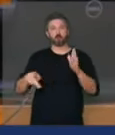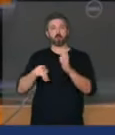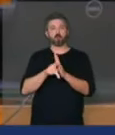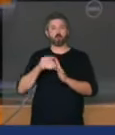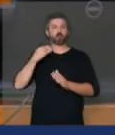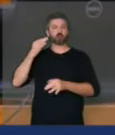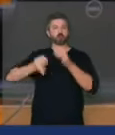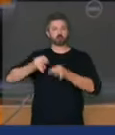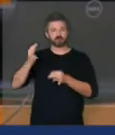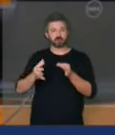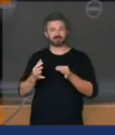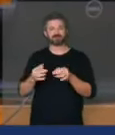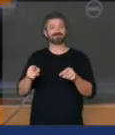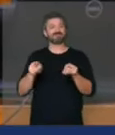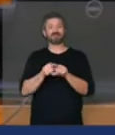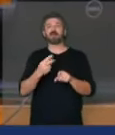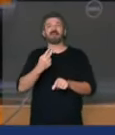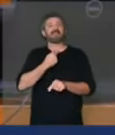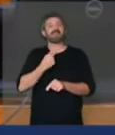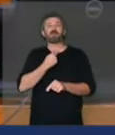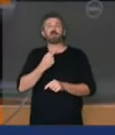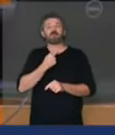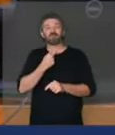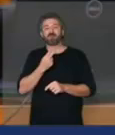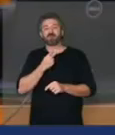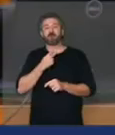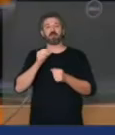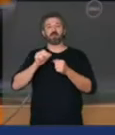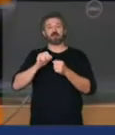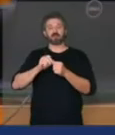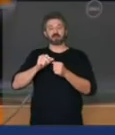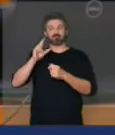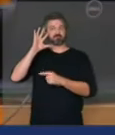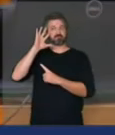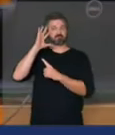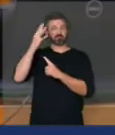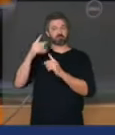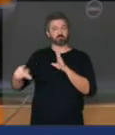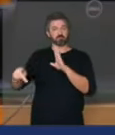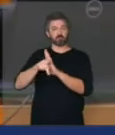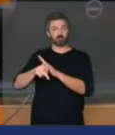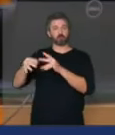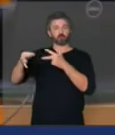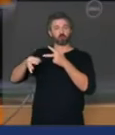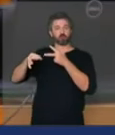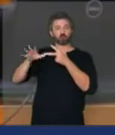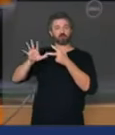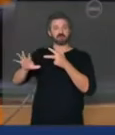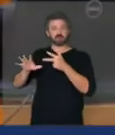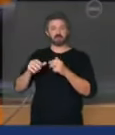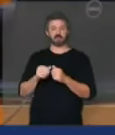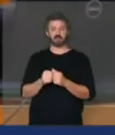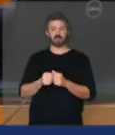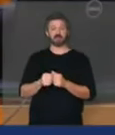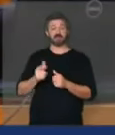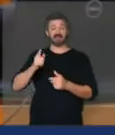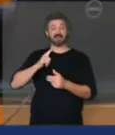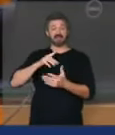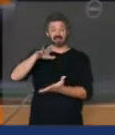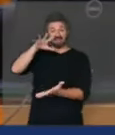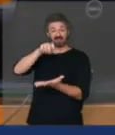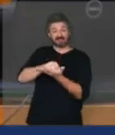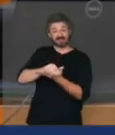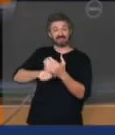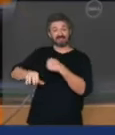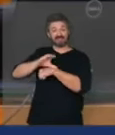juízes e não pode realizar atos exclusivamente jurisdicionais gravados pela Constituição com